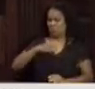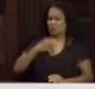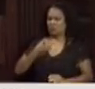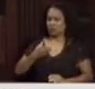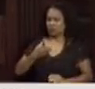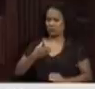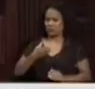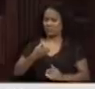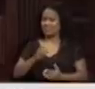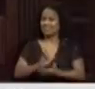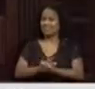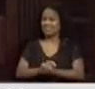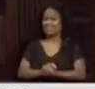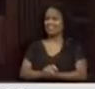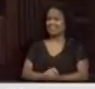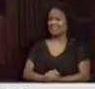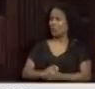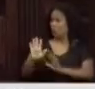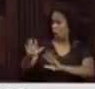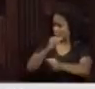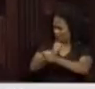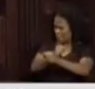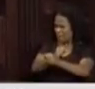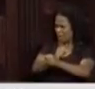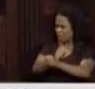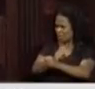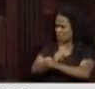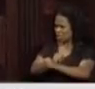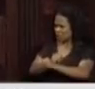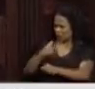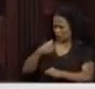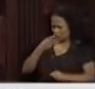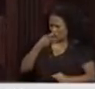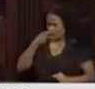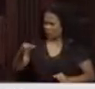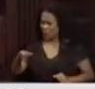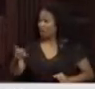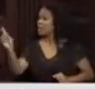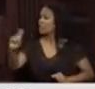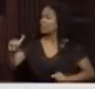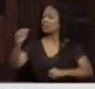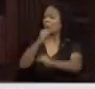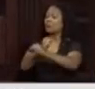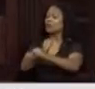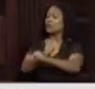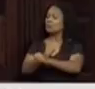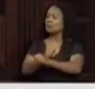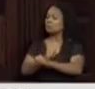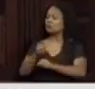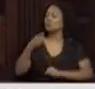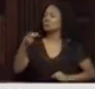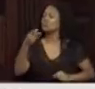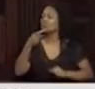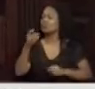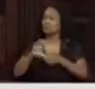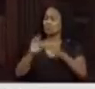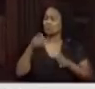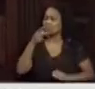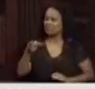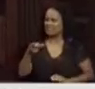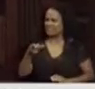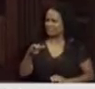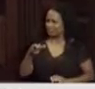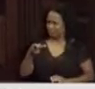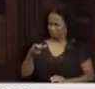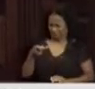como é o Freixo. Peraí, eu vou acabar o meu discurso. Depois o senhor fala. Não lhe dei a palavra. Não lhe dei